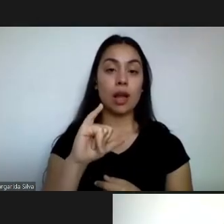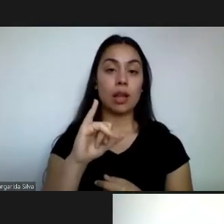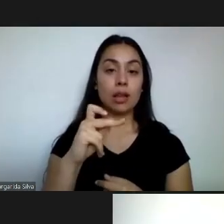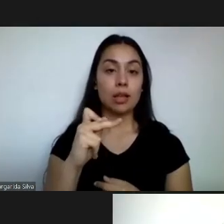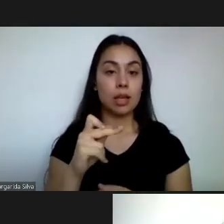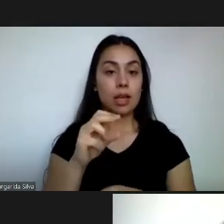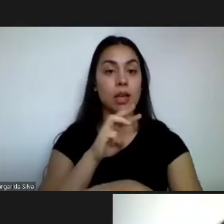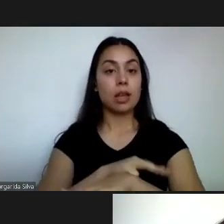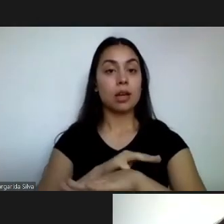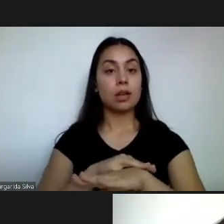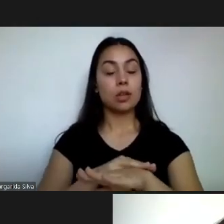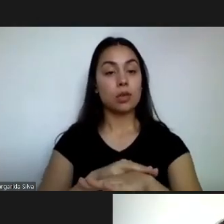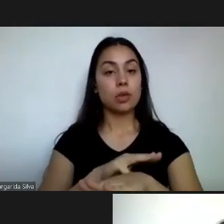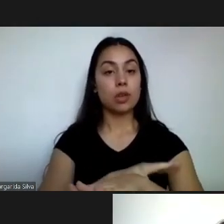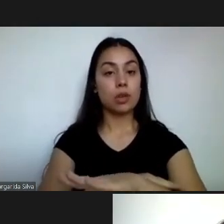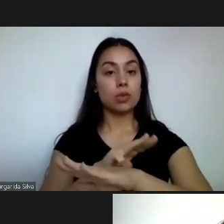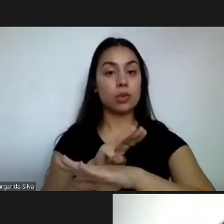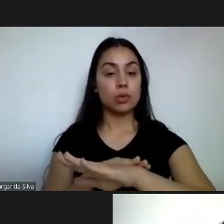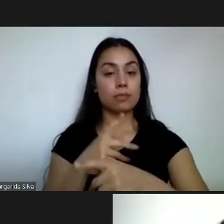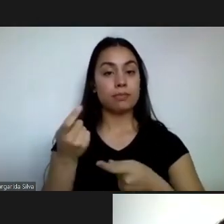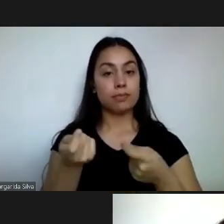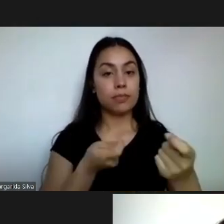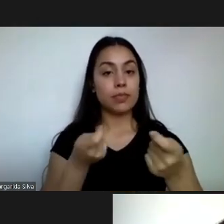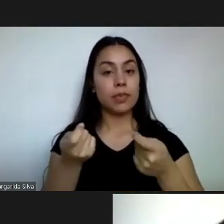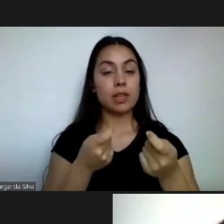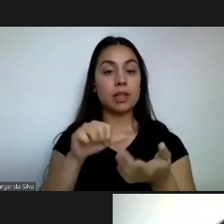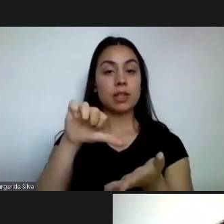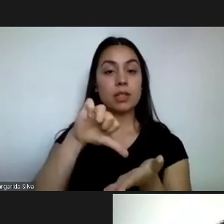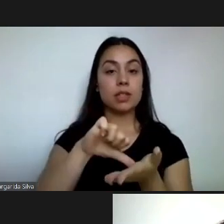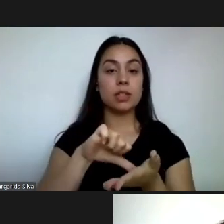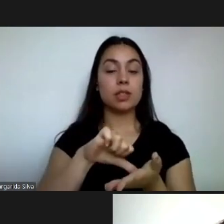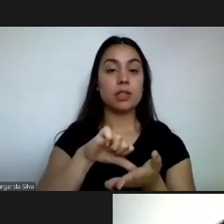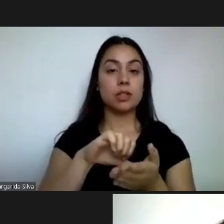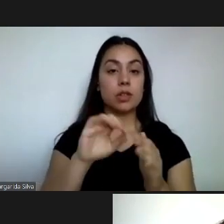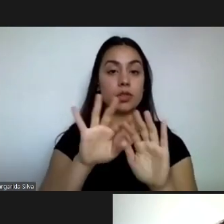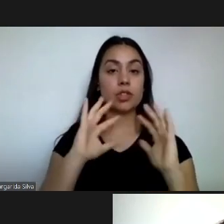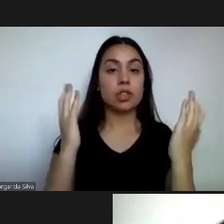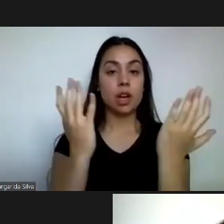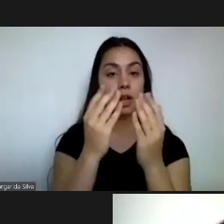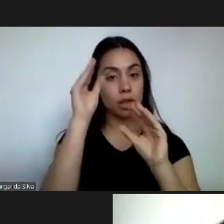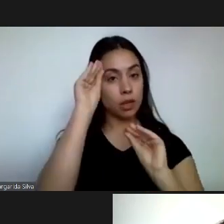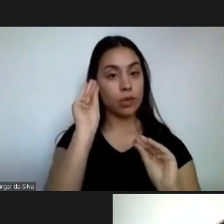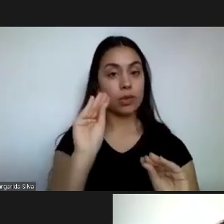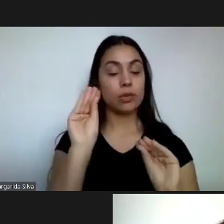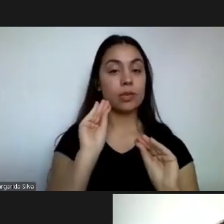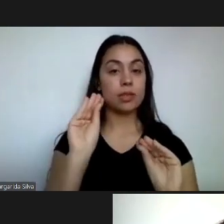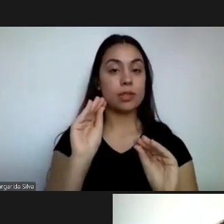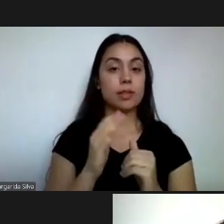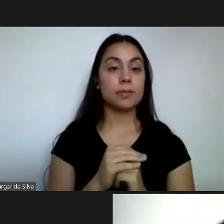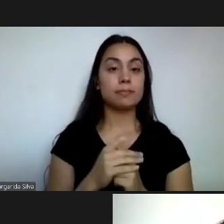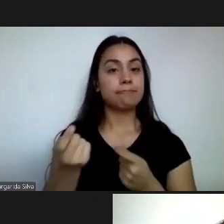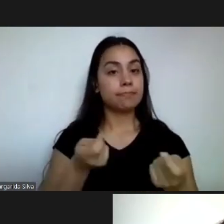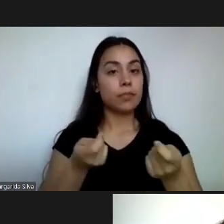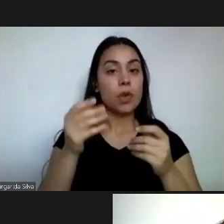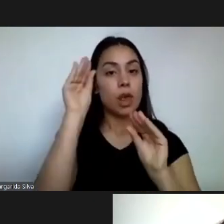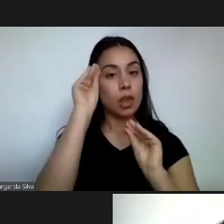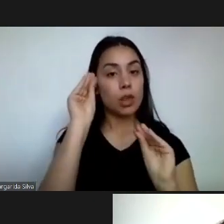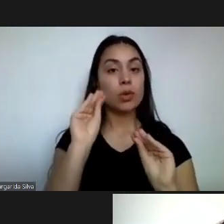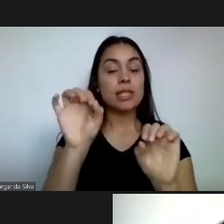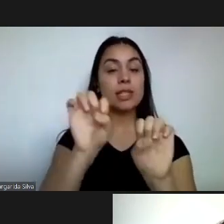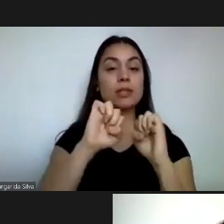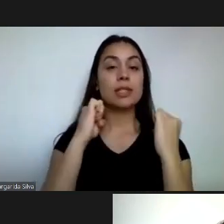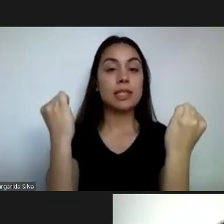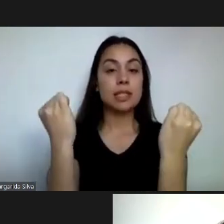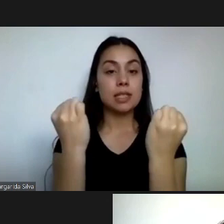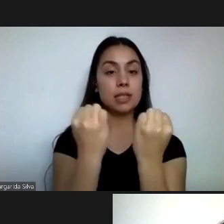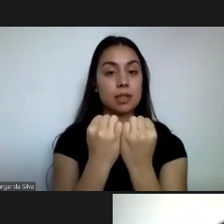subdiretora-geral da Direção-Geral da Educação, onde coordena, entre outras áreas, a área da Educação para a Cidadania e